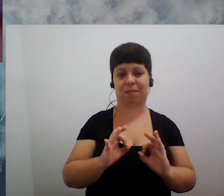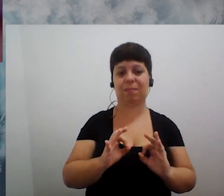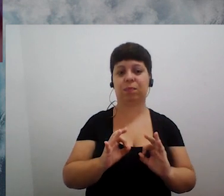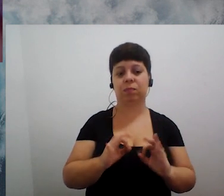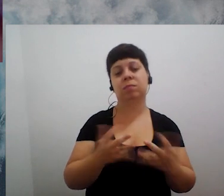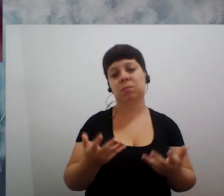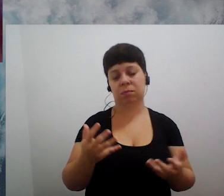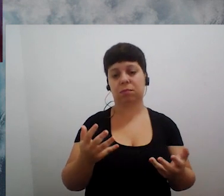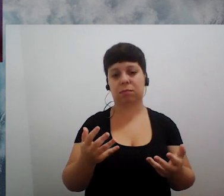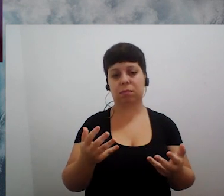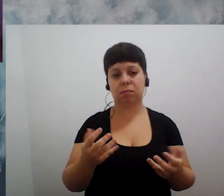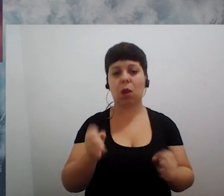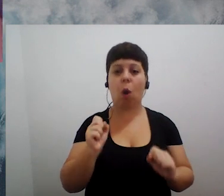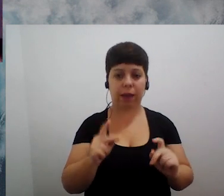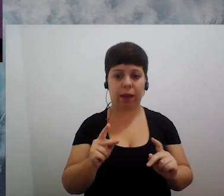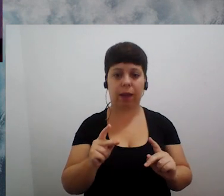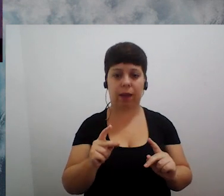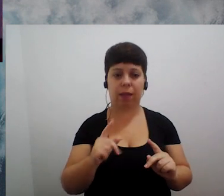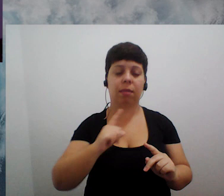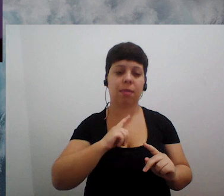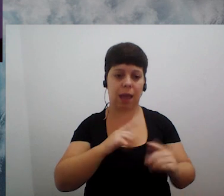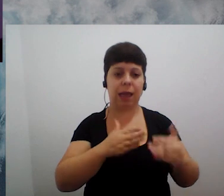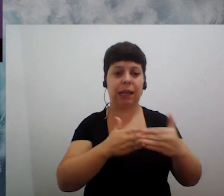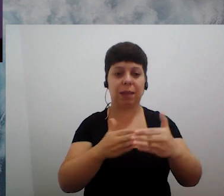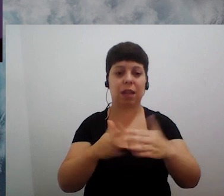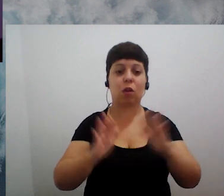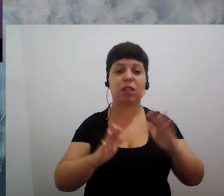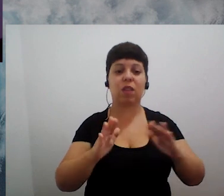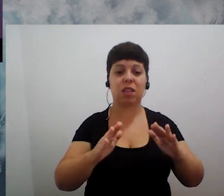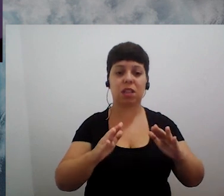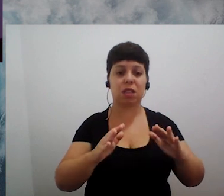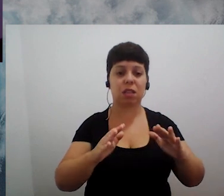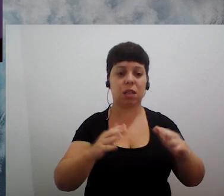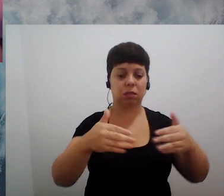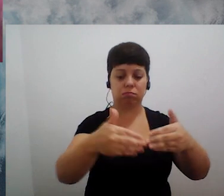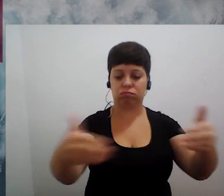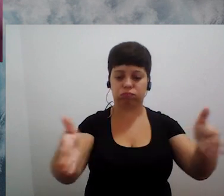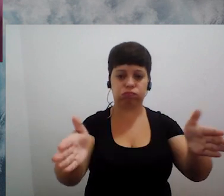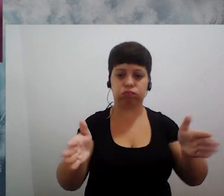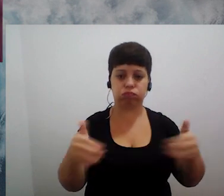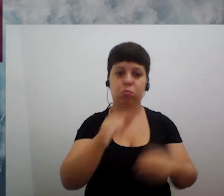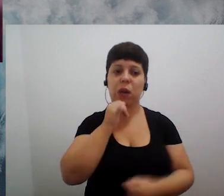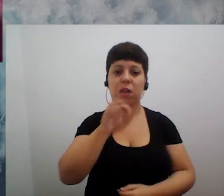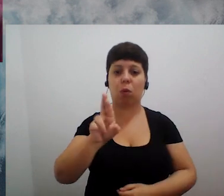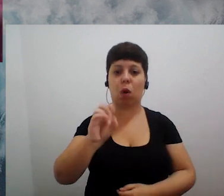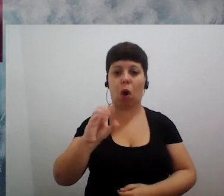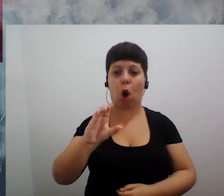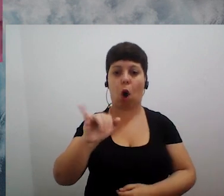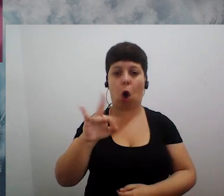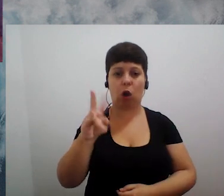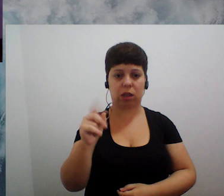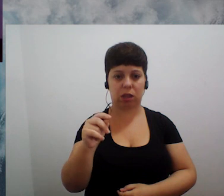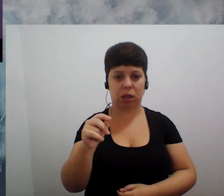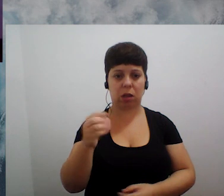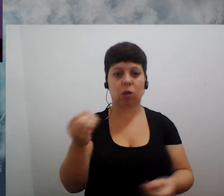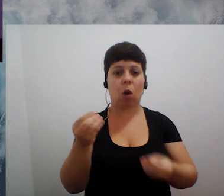que saber o que ela quer para a sua vida. É claro que você tem na comunidade algumas limitações físicas do próprio espaço, né? Como